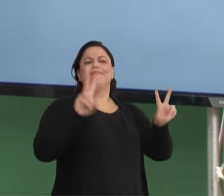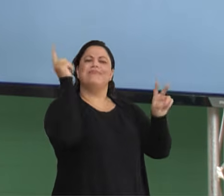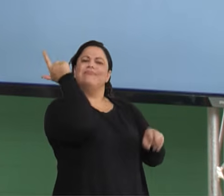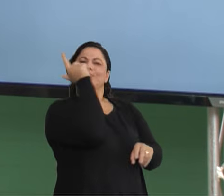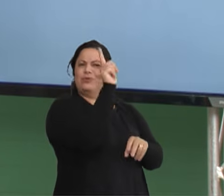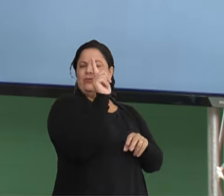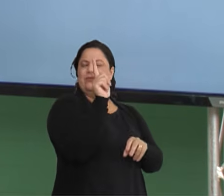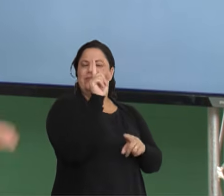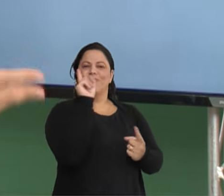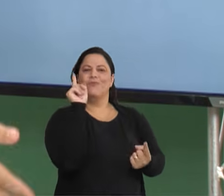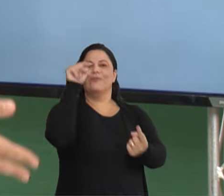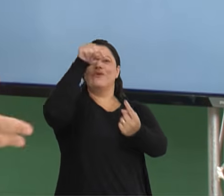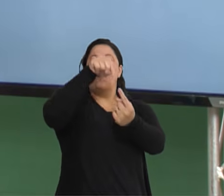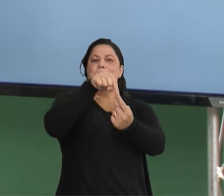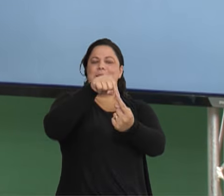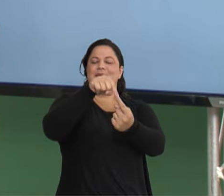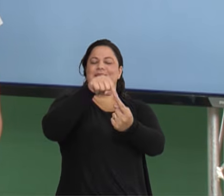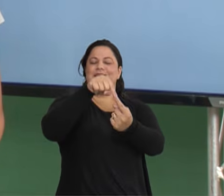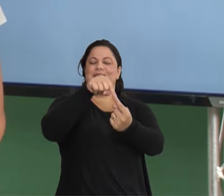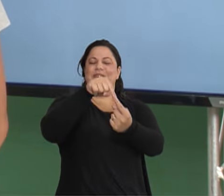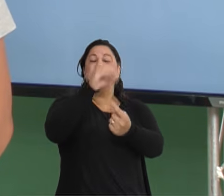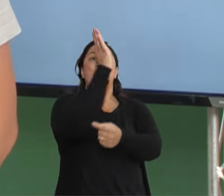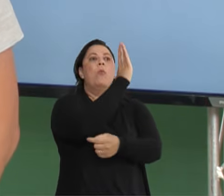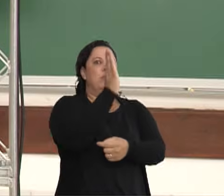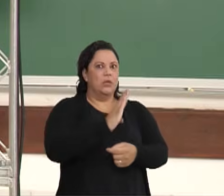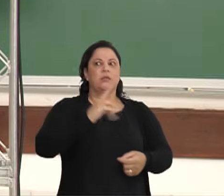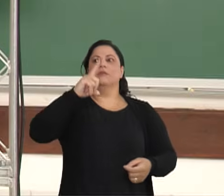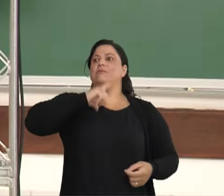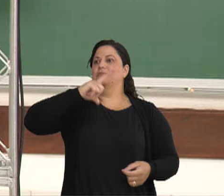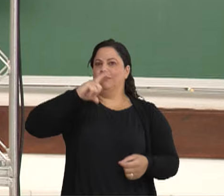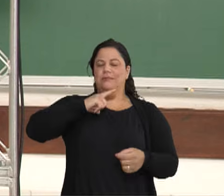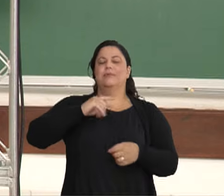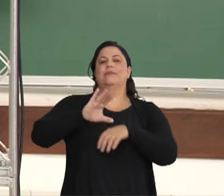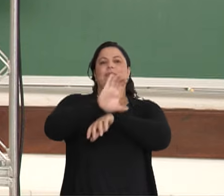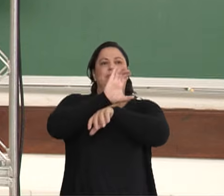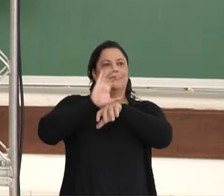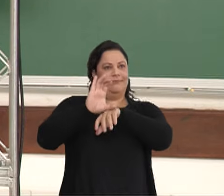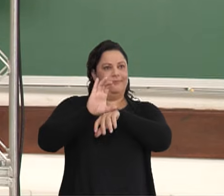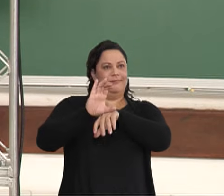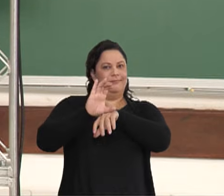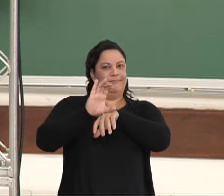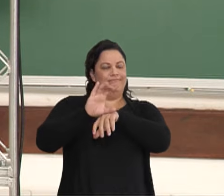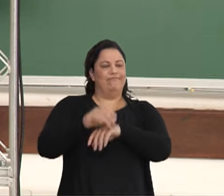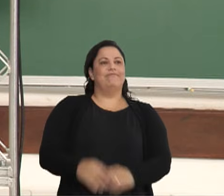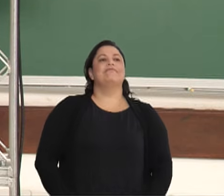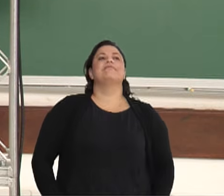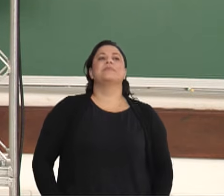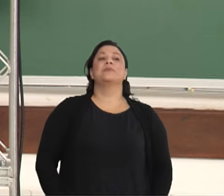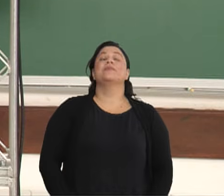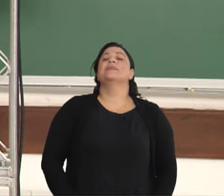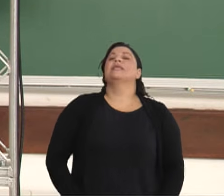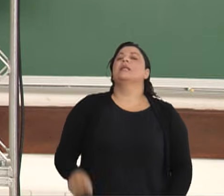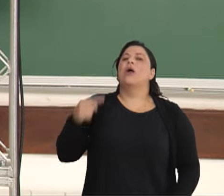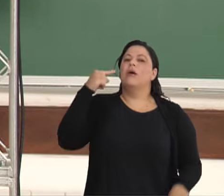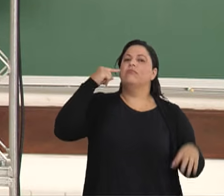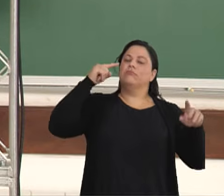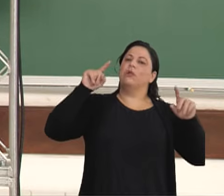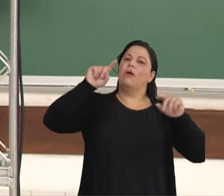nosso objetivo, o Brasil vai ter uma Constituição. Olha aí. Então, essa Constituição